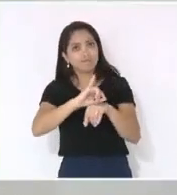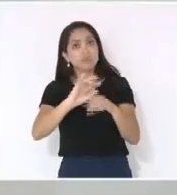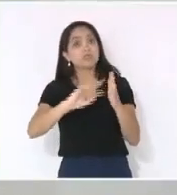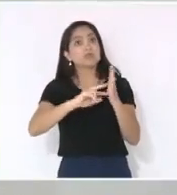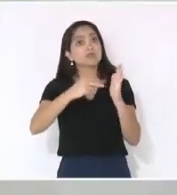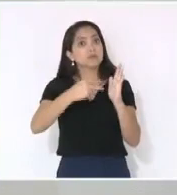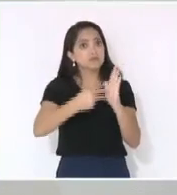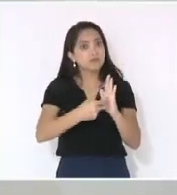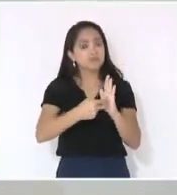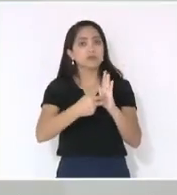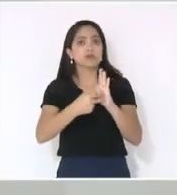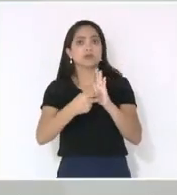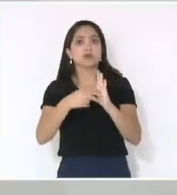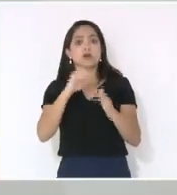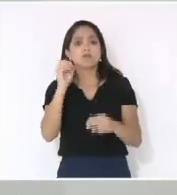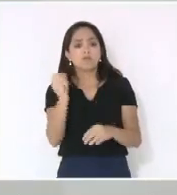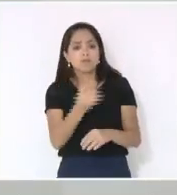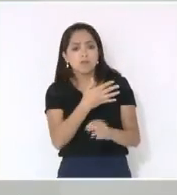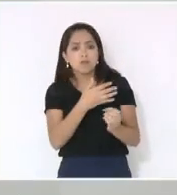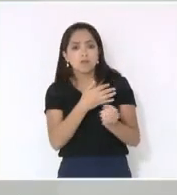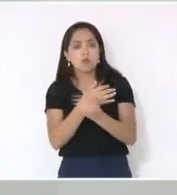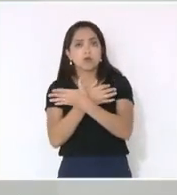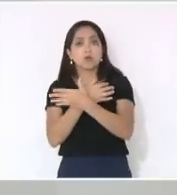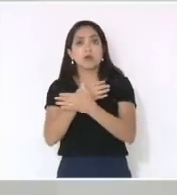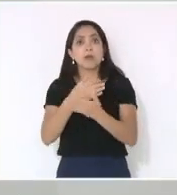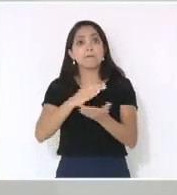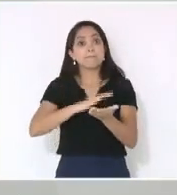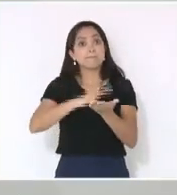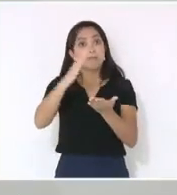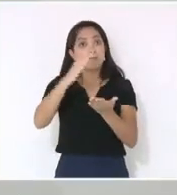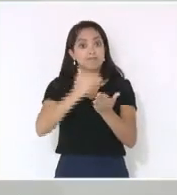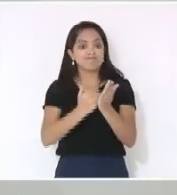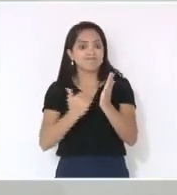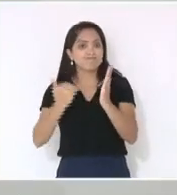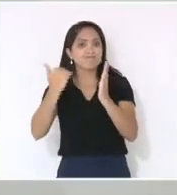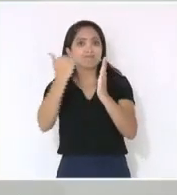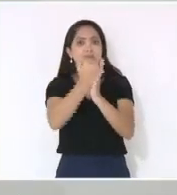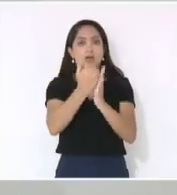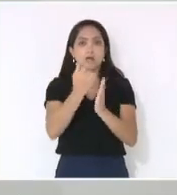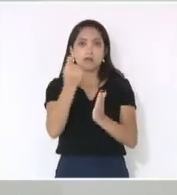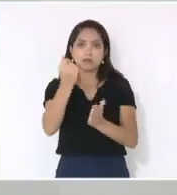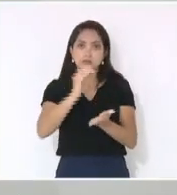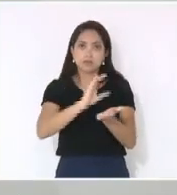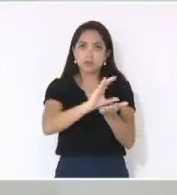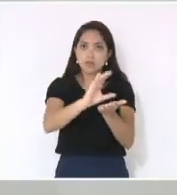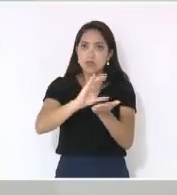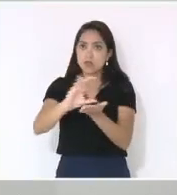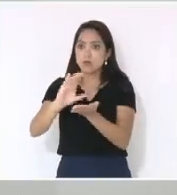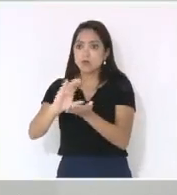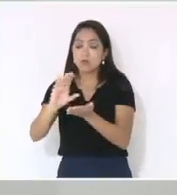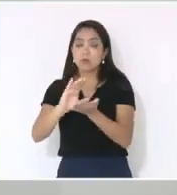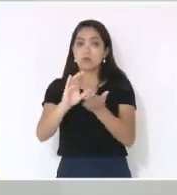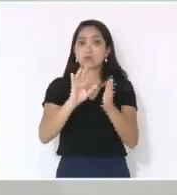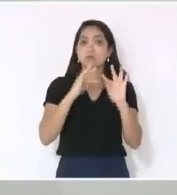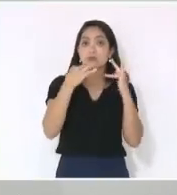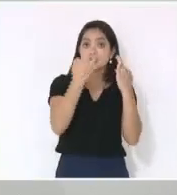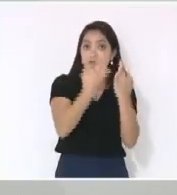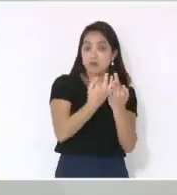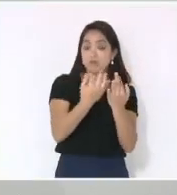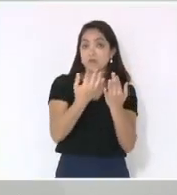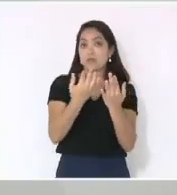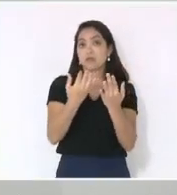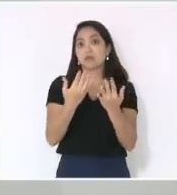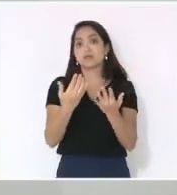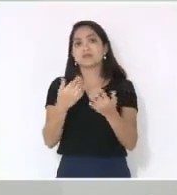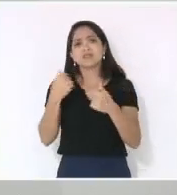é força política e são mais recursos para as famílias e, sobretudo, as pessoas mais